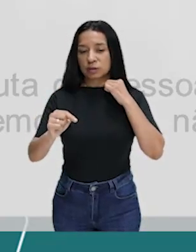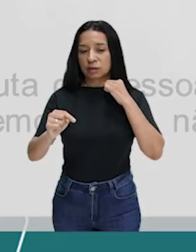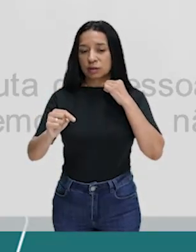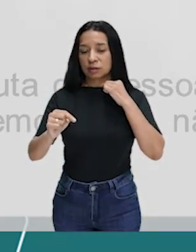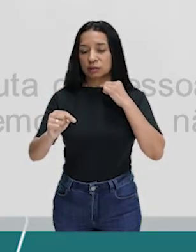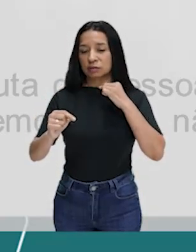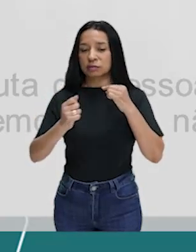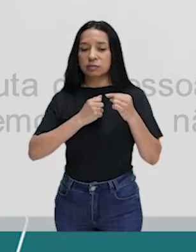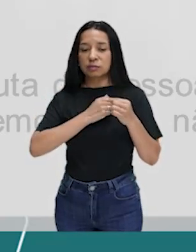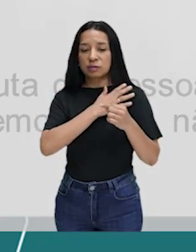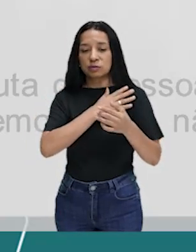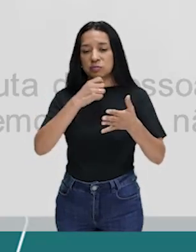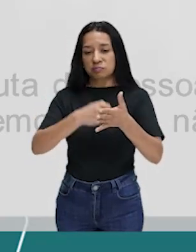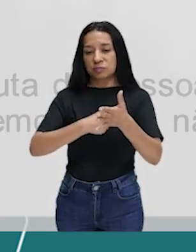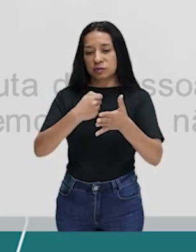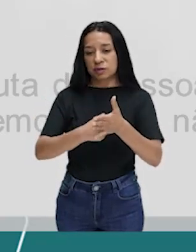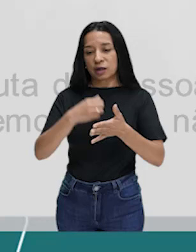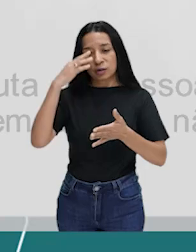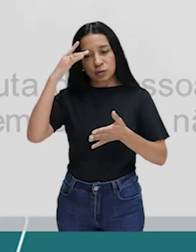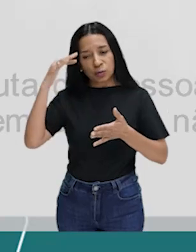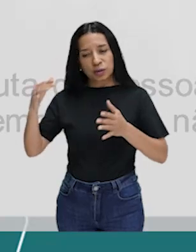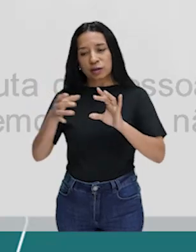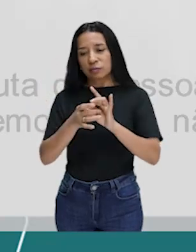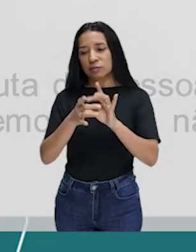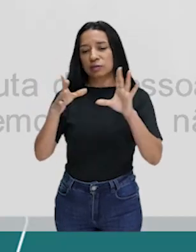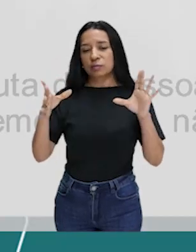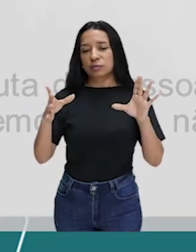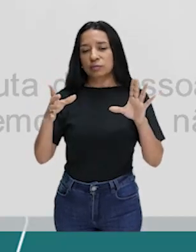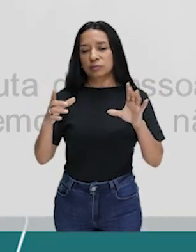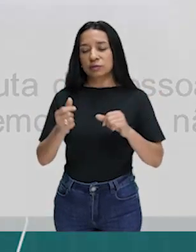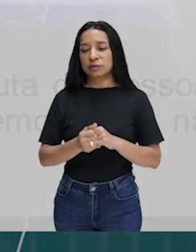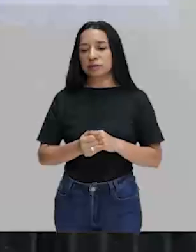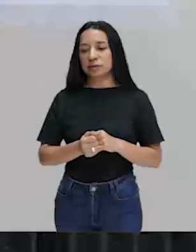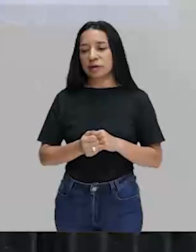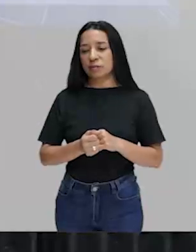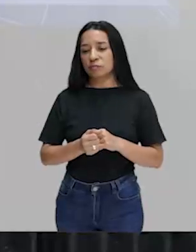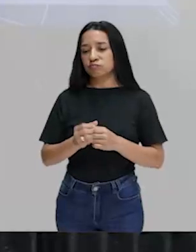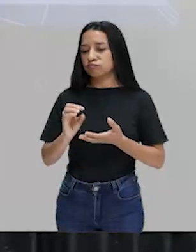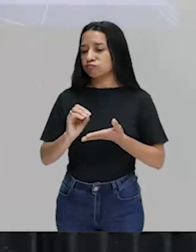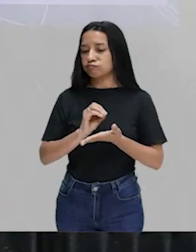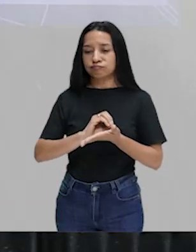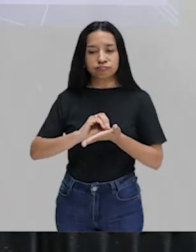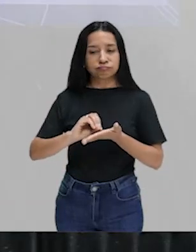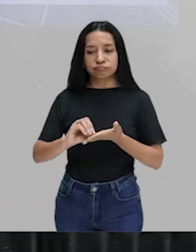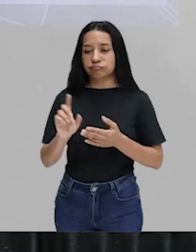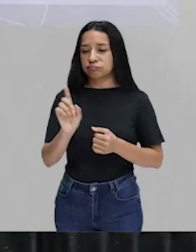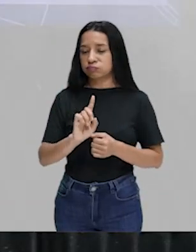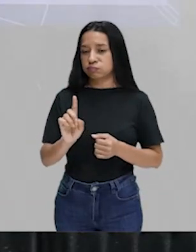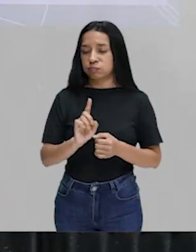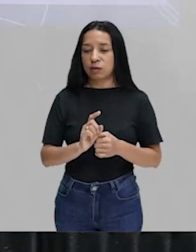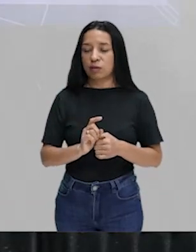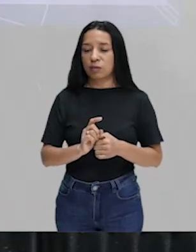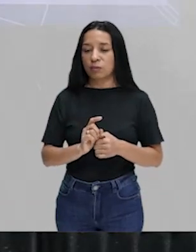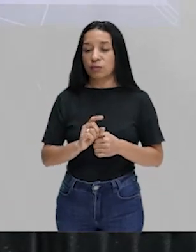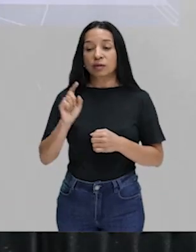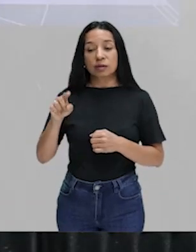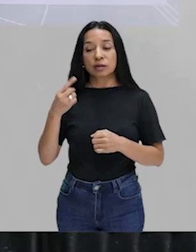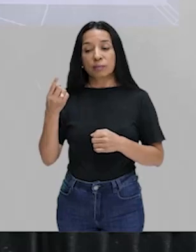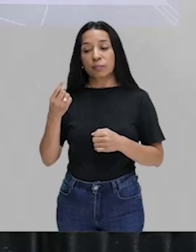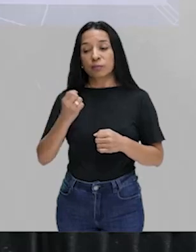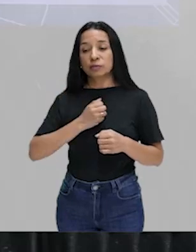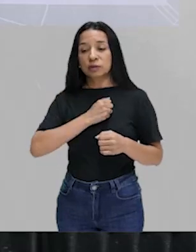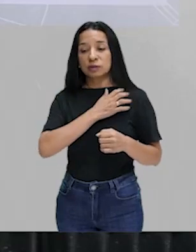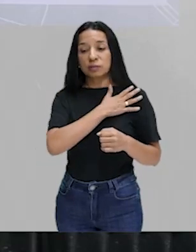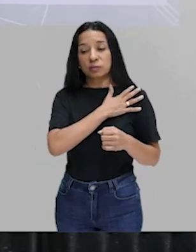abertura democrática, não seria em vão. Tanto que depois do regime militar foi consolidada